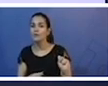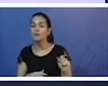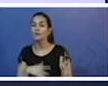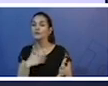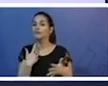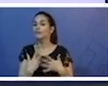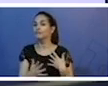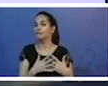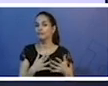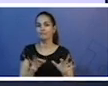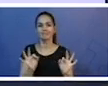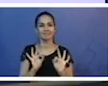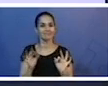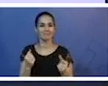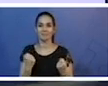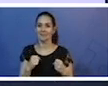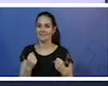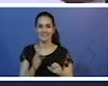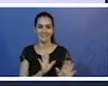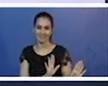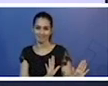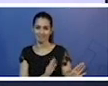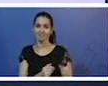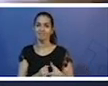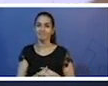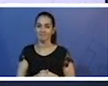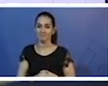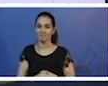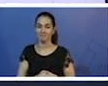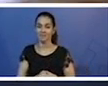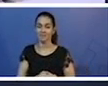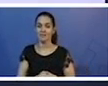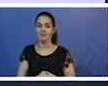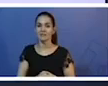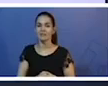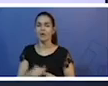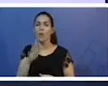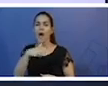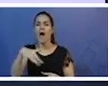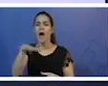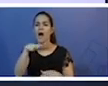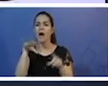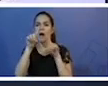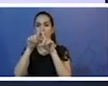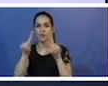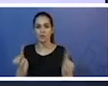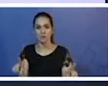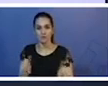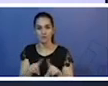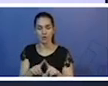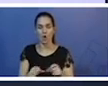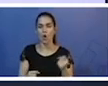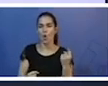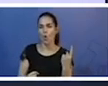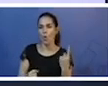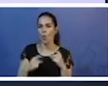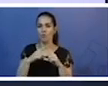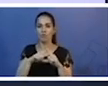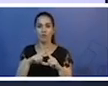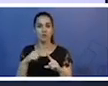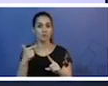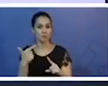dizer que ele existe mesmo, não vai usar para nada. Então, a área do triângulo. 1 vezes o outro, 6 vezes